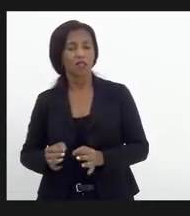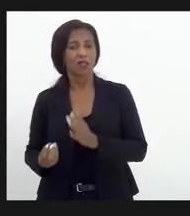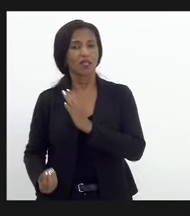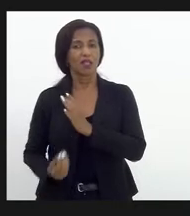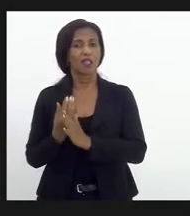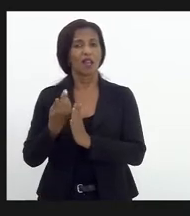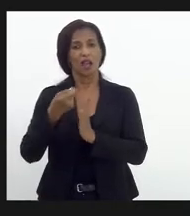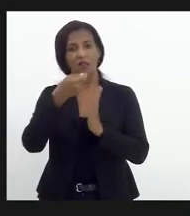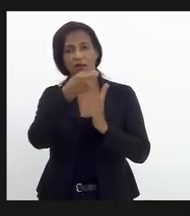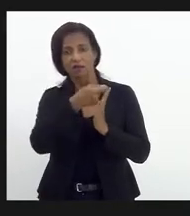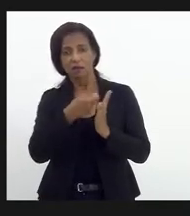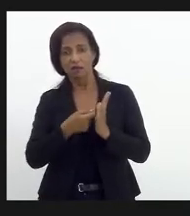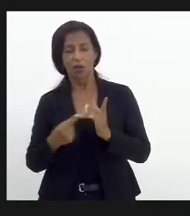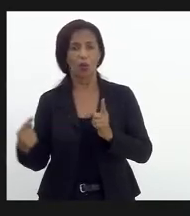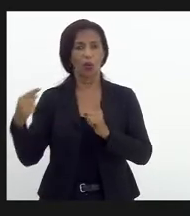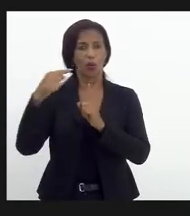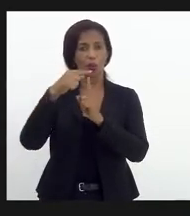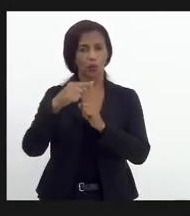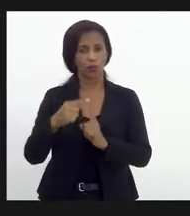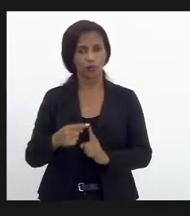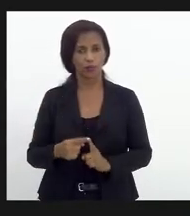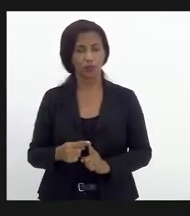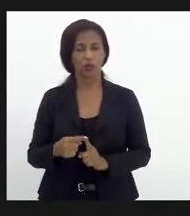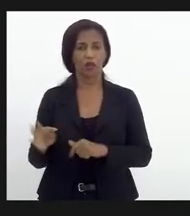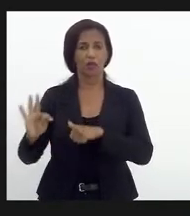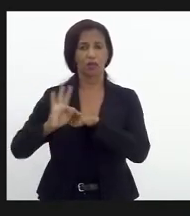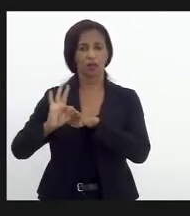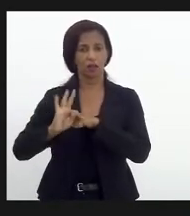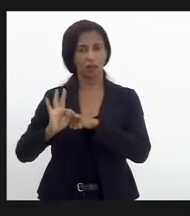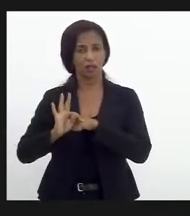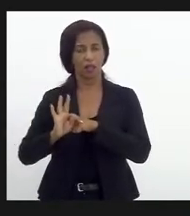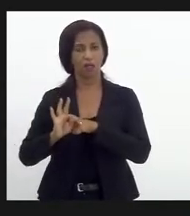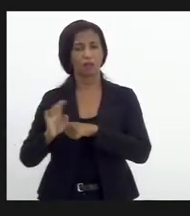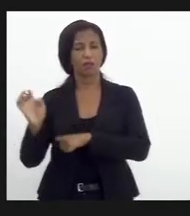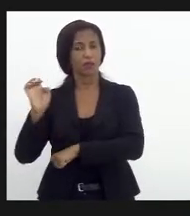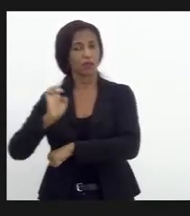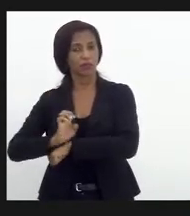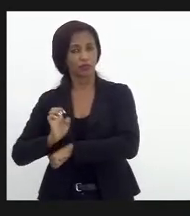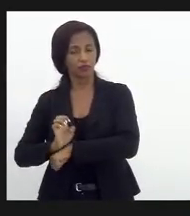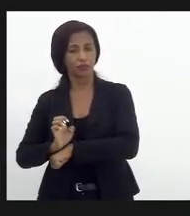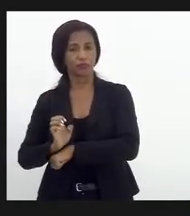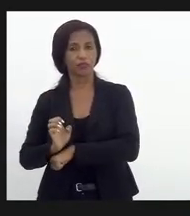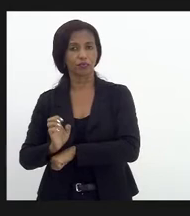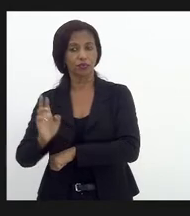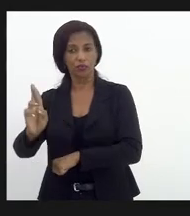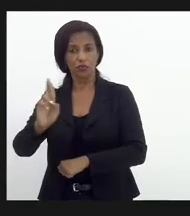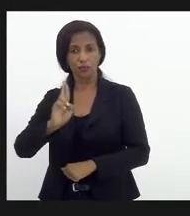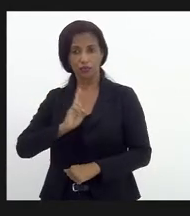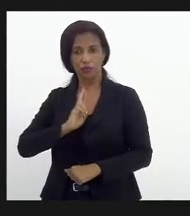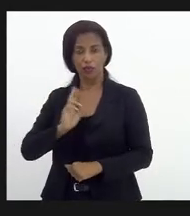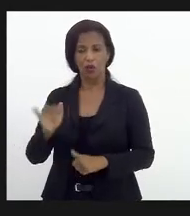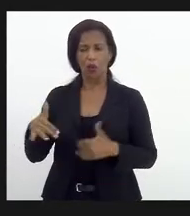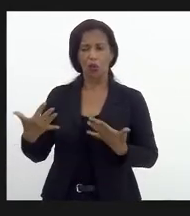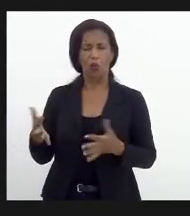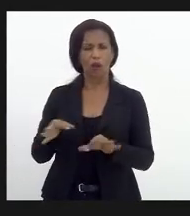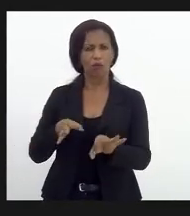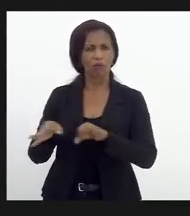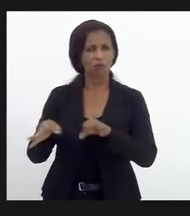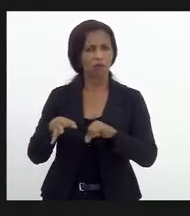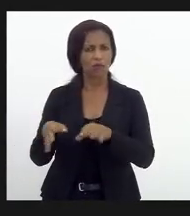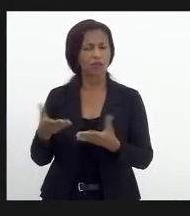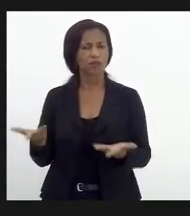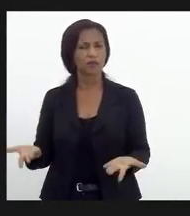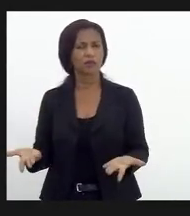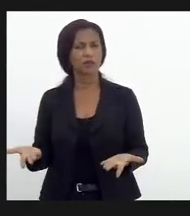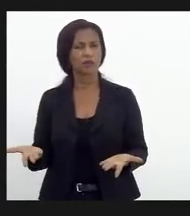criar critérios, objetivos, técnicos, para que o Estado nos responda qual o planejamento